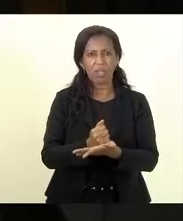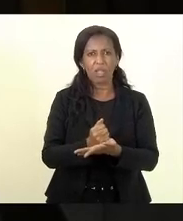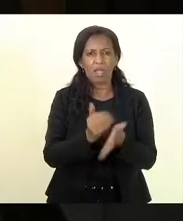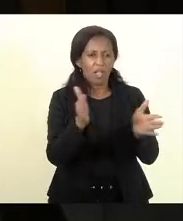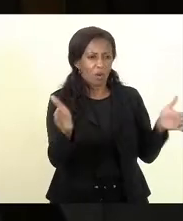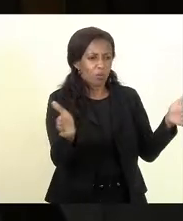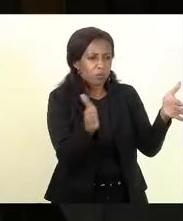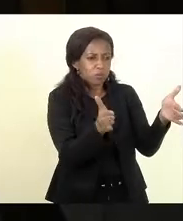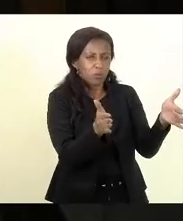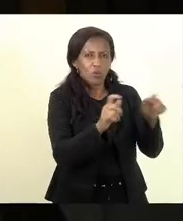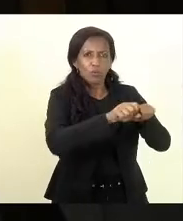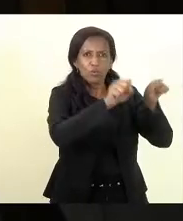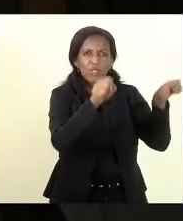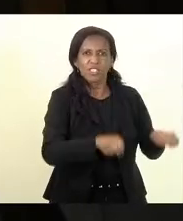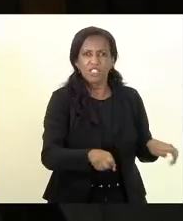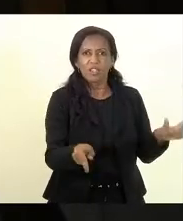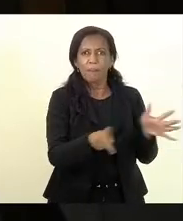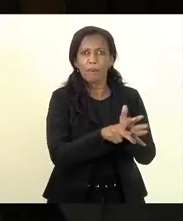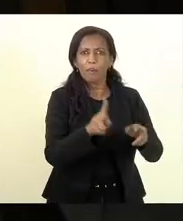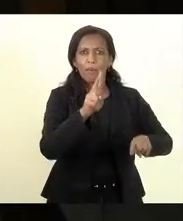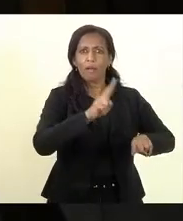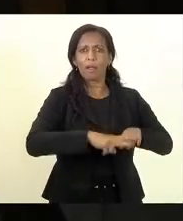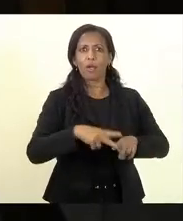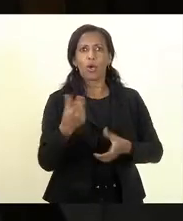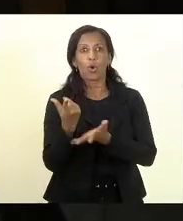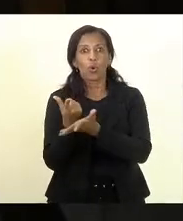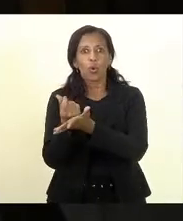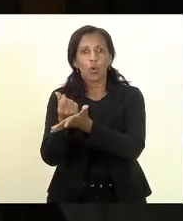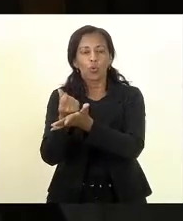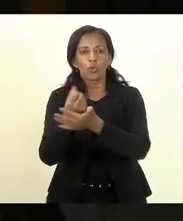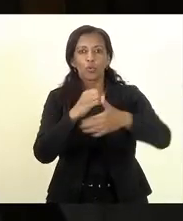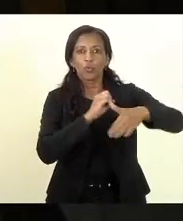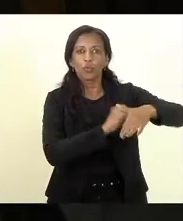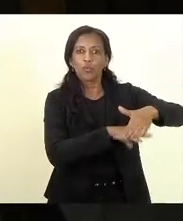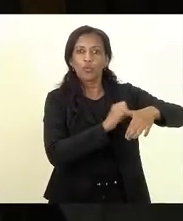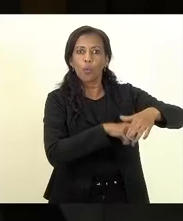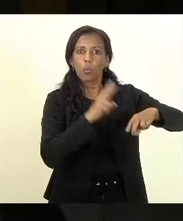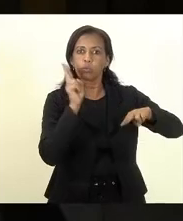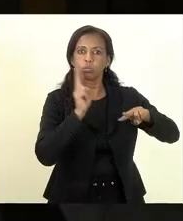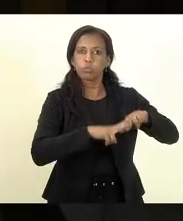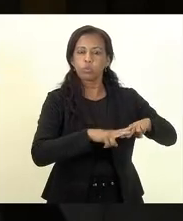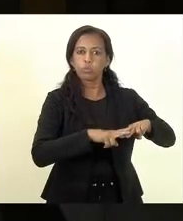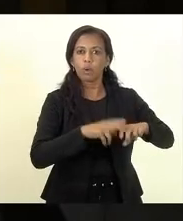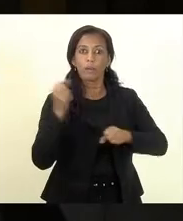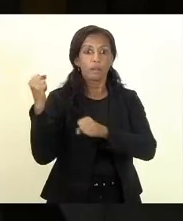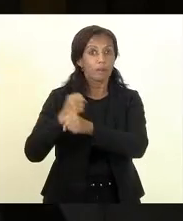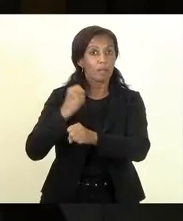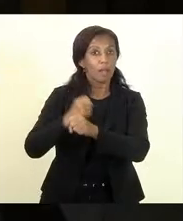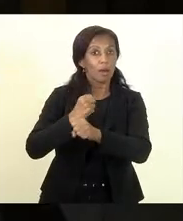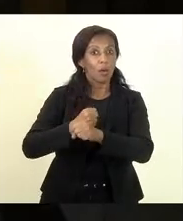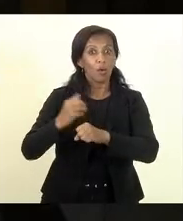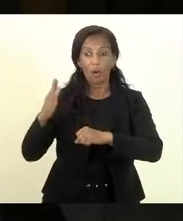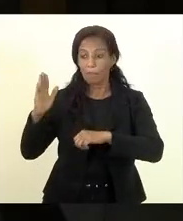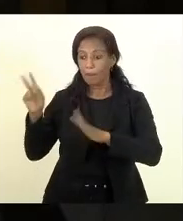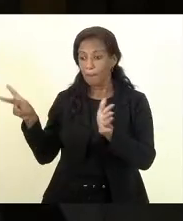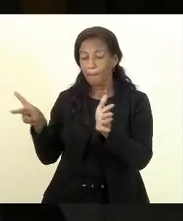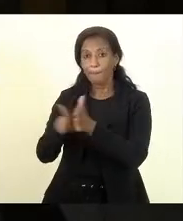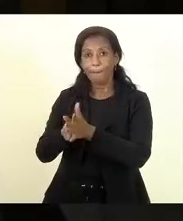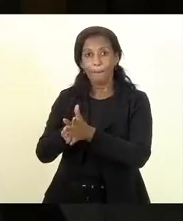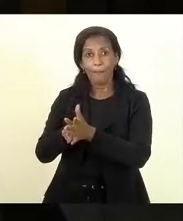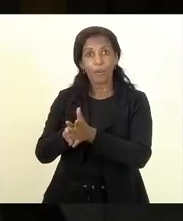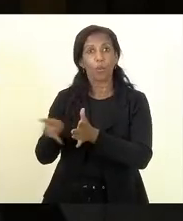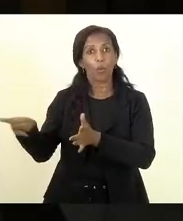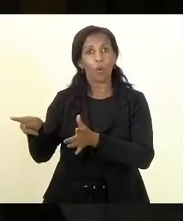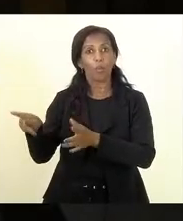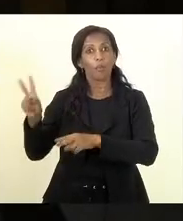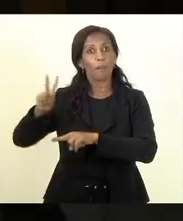puxadinho do sistema penitenciário, com dinheiro do fundo penitenciário. E a obra quem fez foram os próprios presos. Qual a